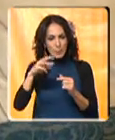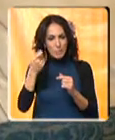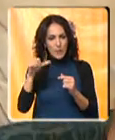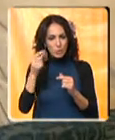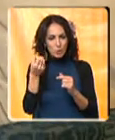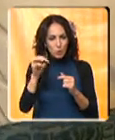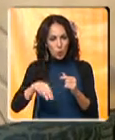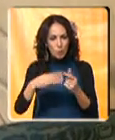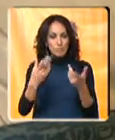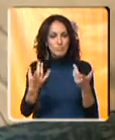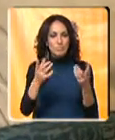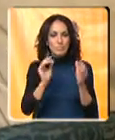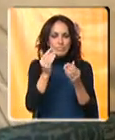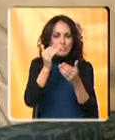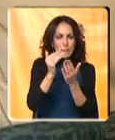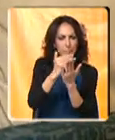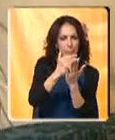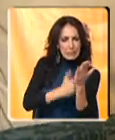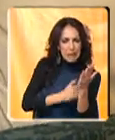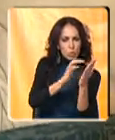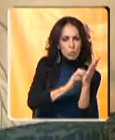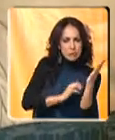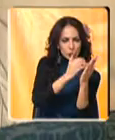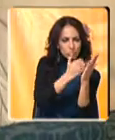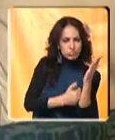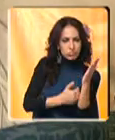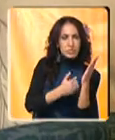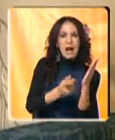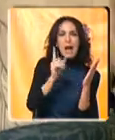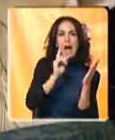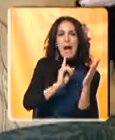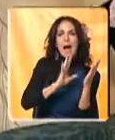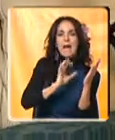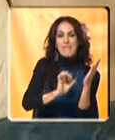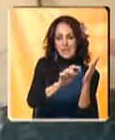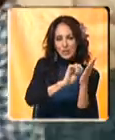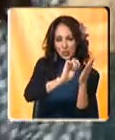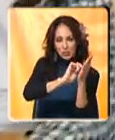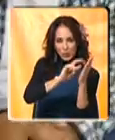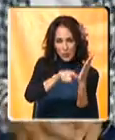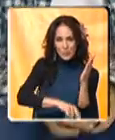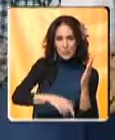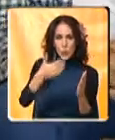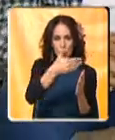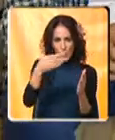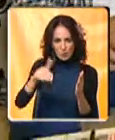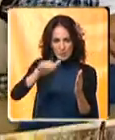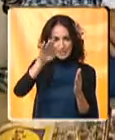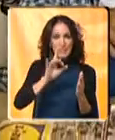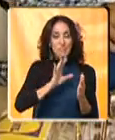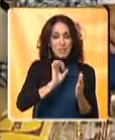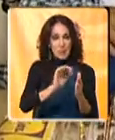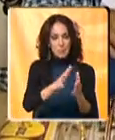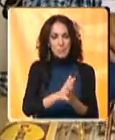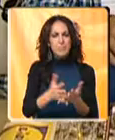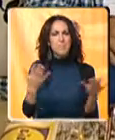portugalasorrir@hotmail.com, uma parte desse e-mail foi escrito pela Maria. A Maria tem 11 anos, não é? É a filha do